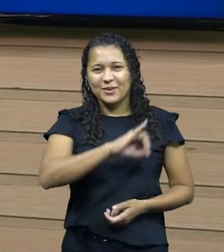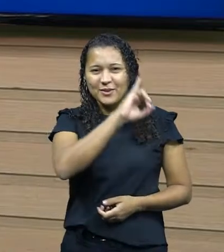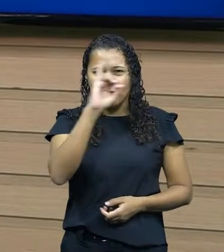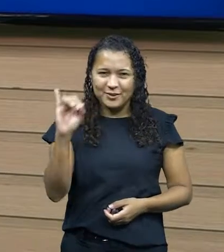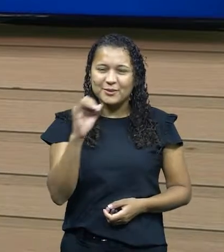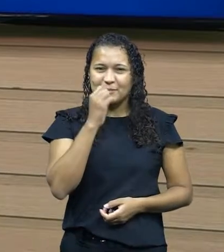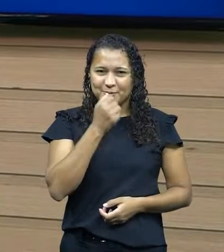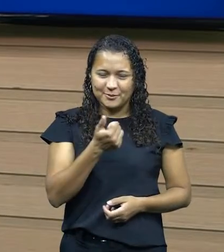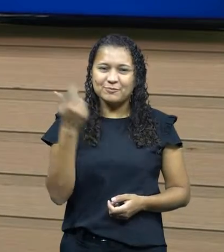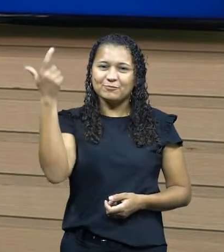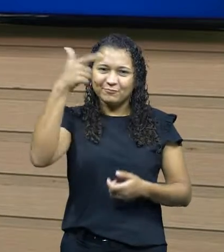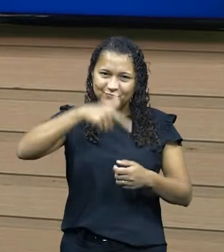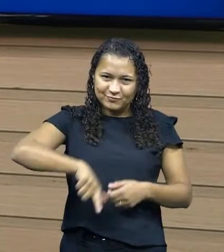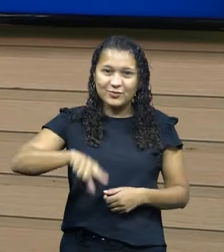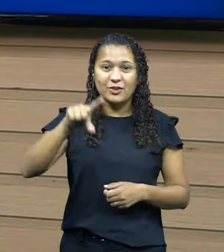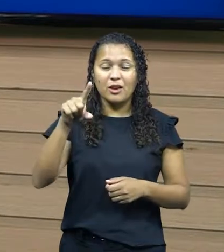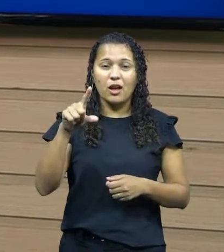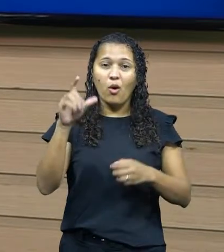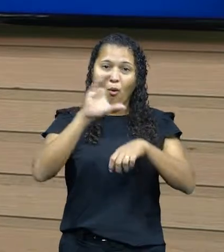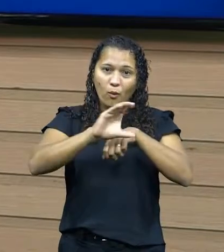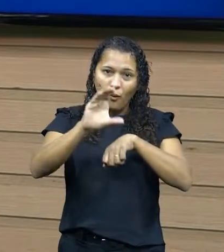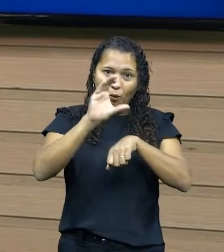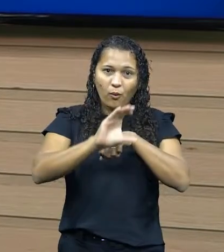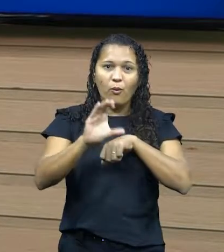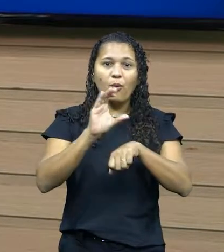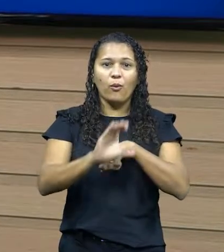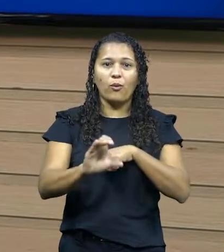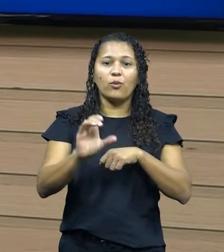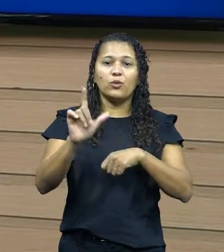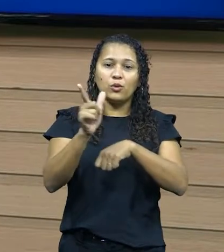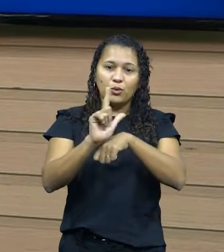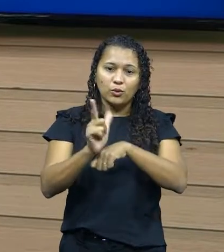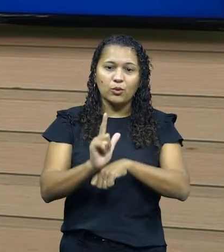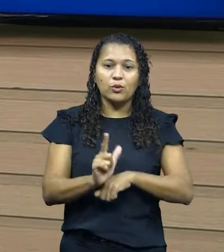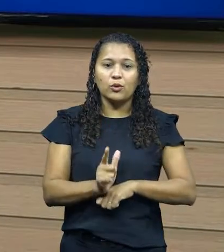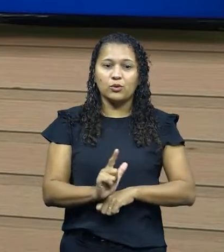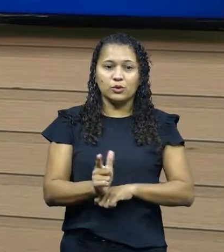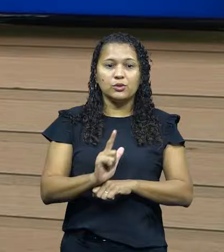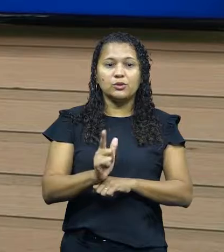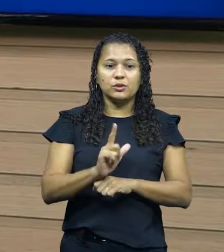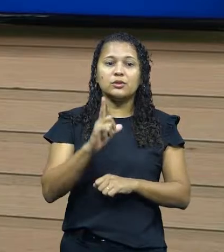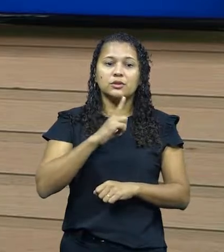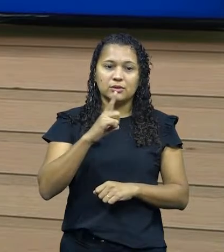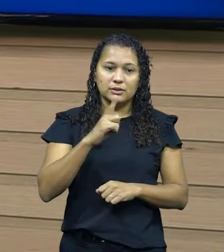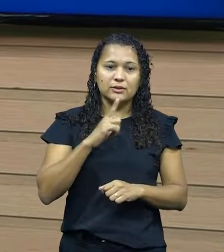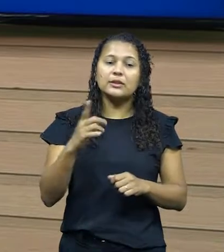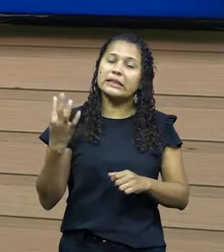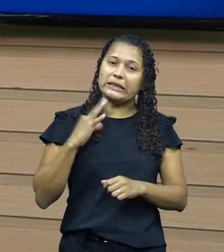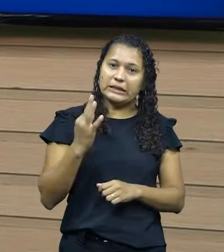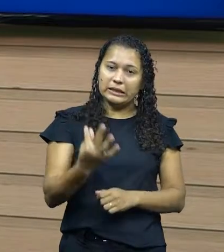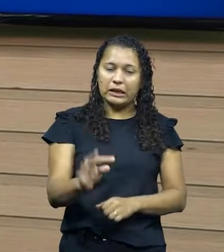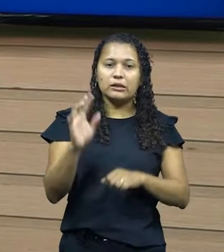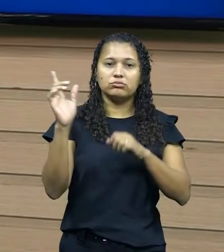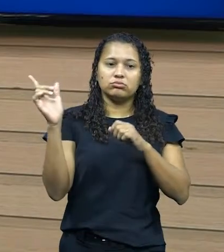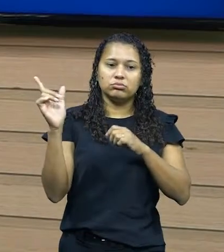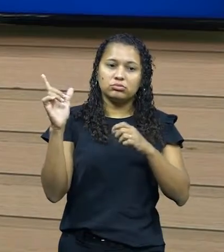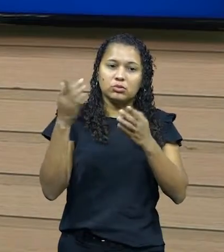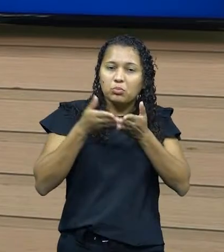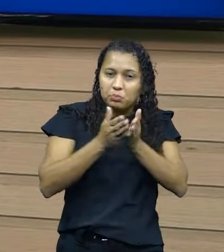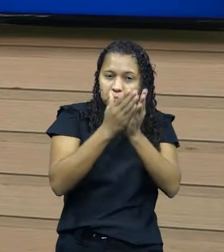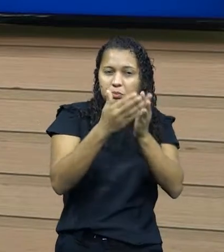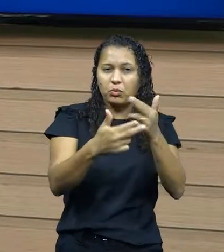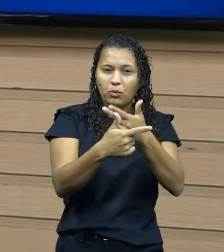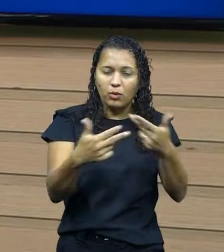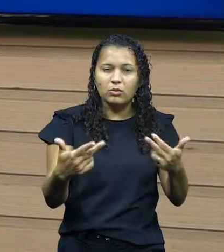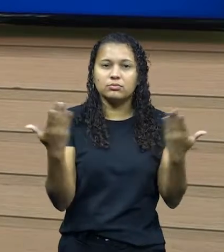alunos, estamos de volta ao nosso curso de Logística Portuária, né, de Técnico de Portos, e vamos retomar